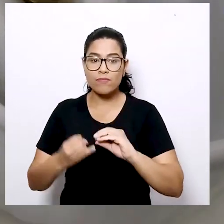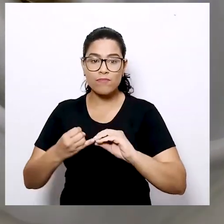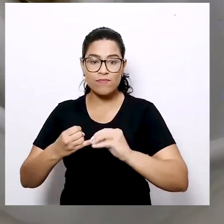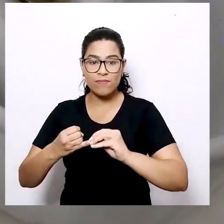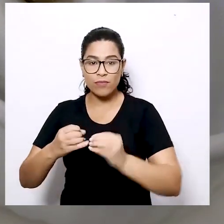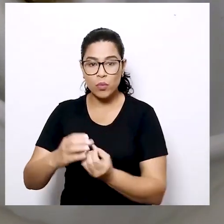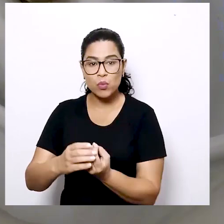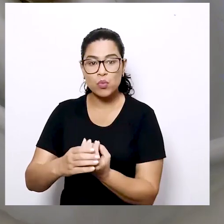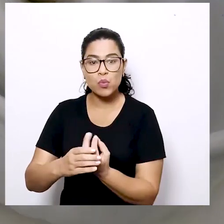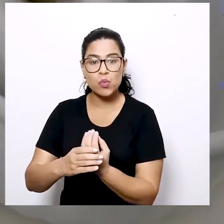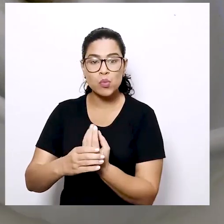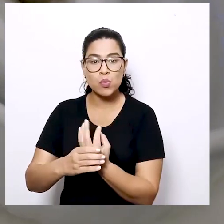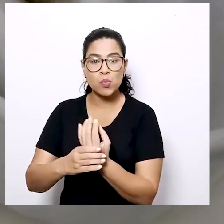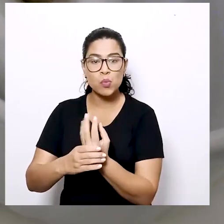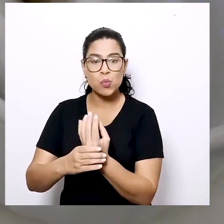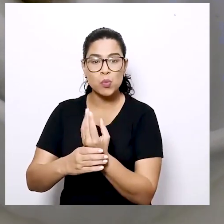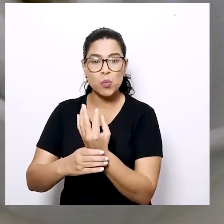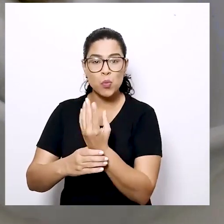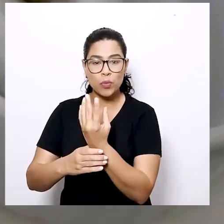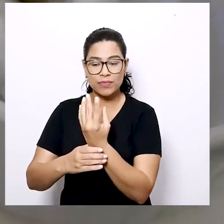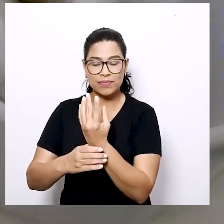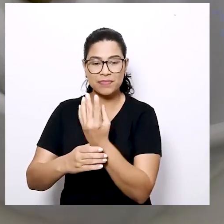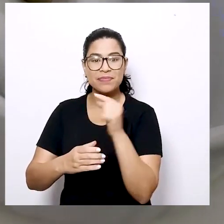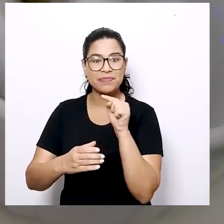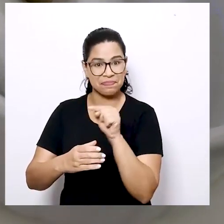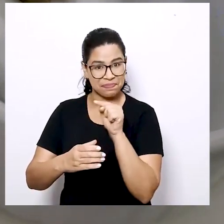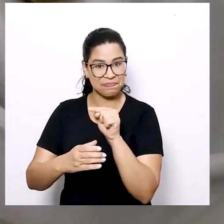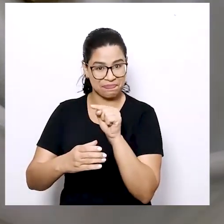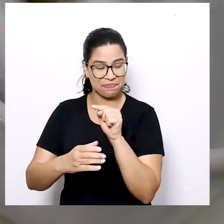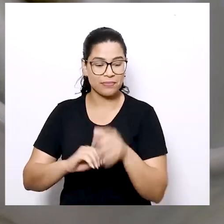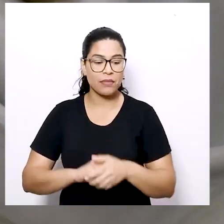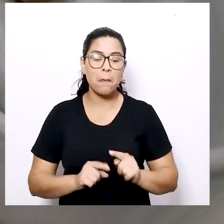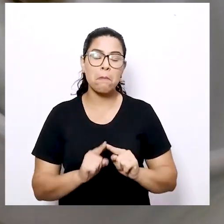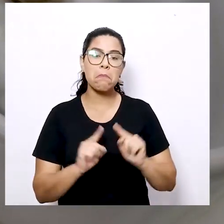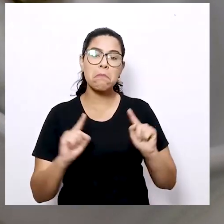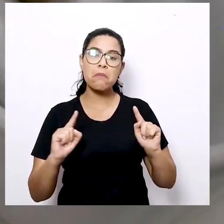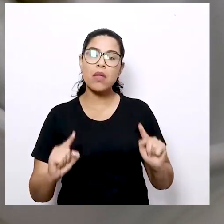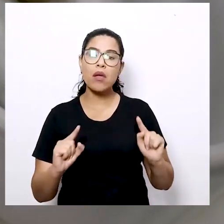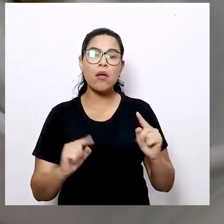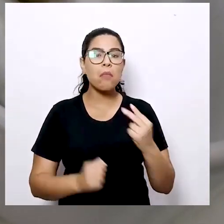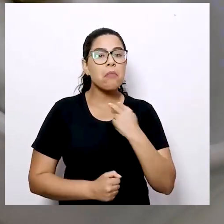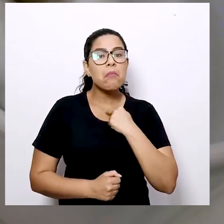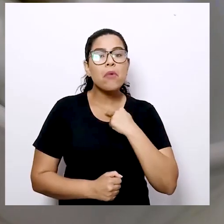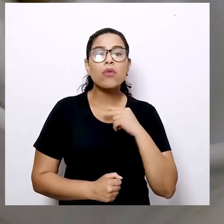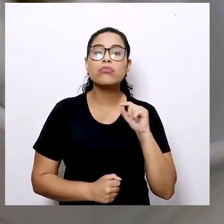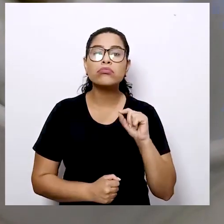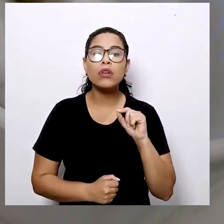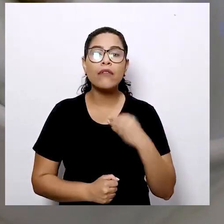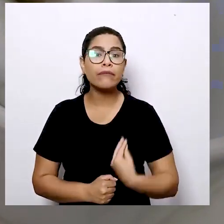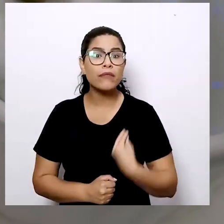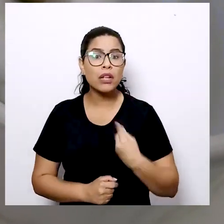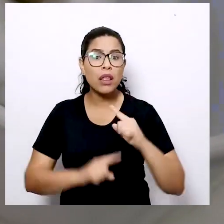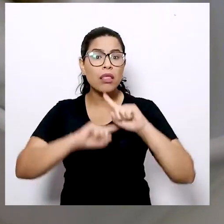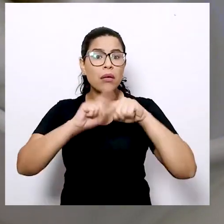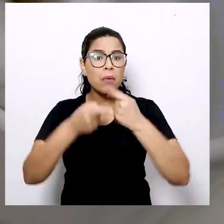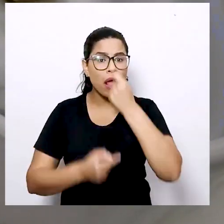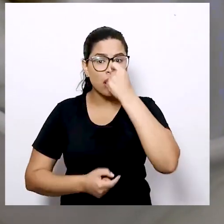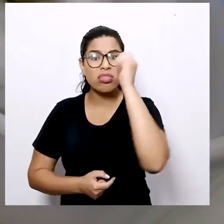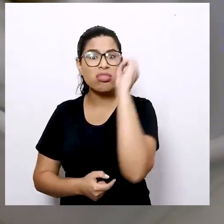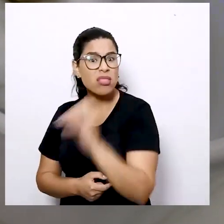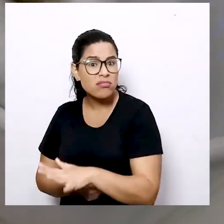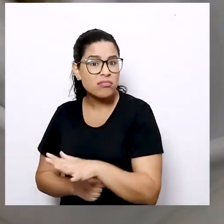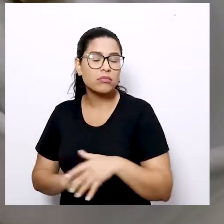germinação do feijão. Ele vai virar uma plantinha. Mas a gente não pode trazer à vida uma plantinha para depois jogar no